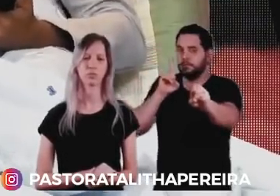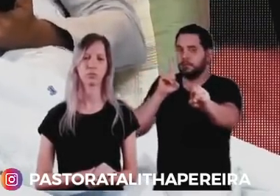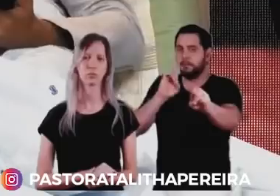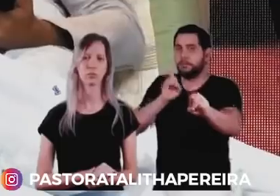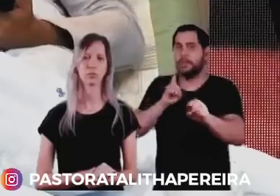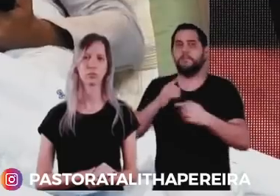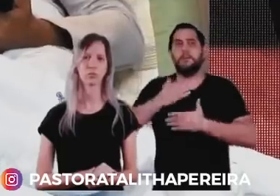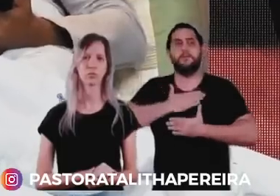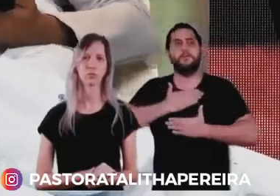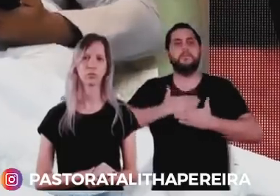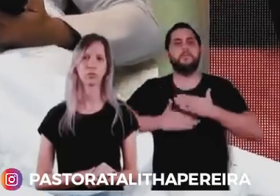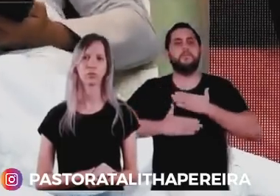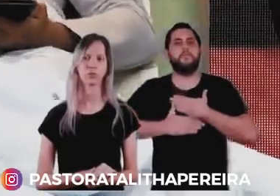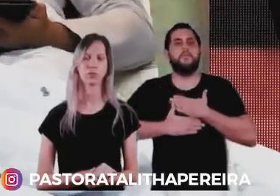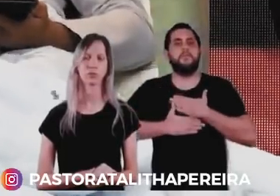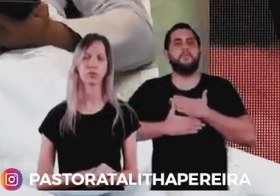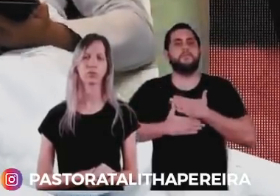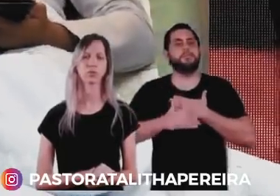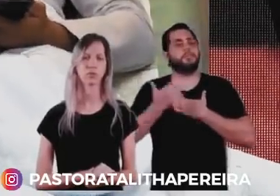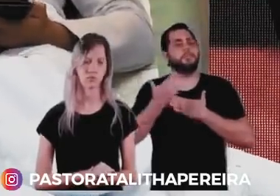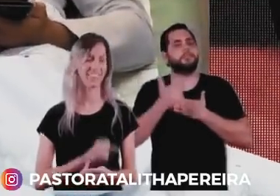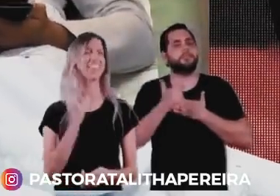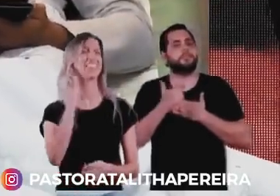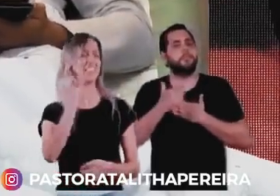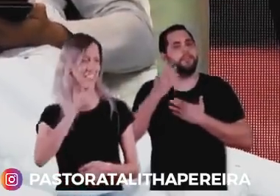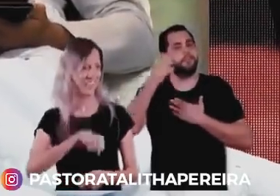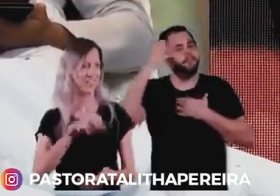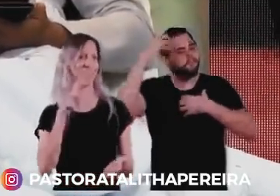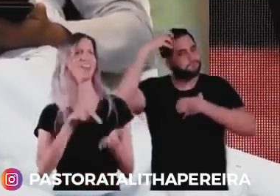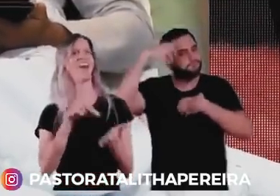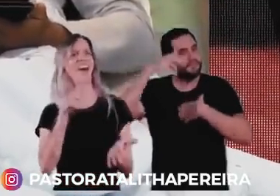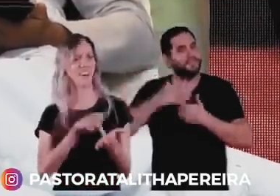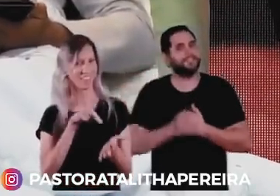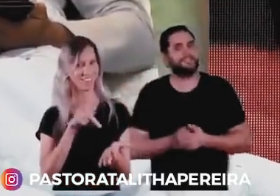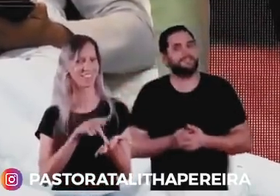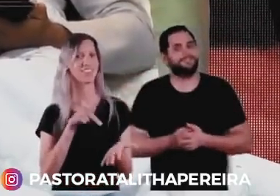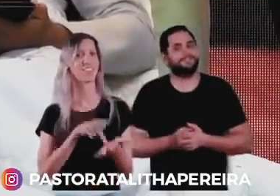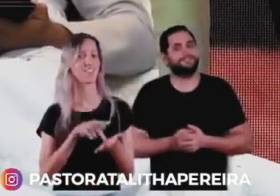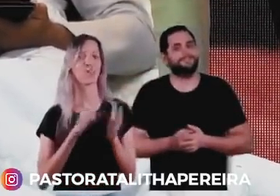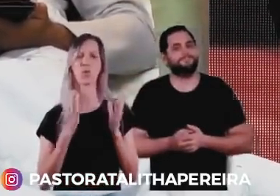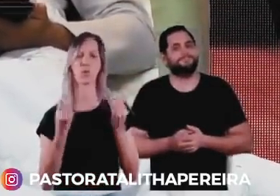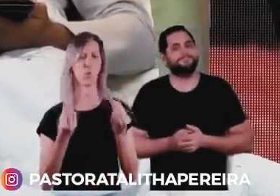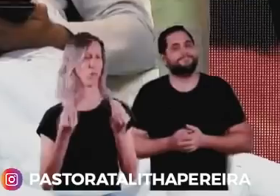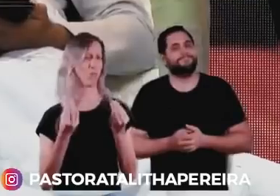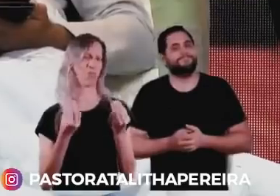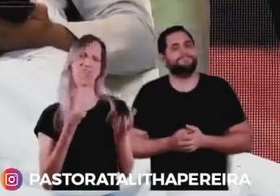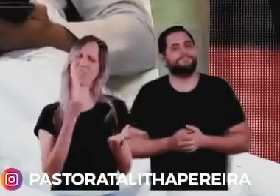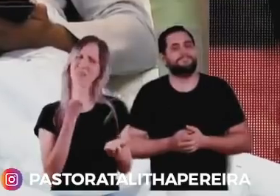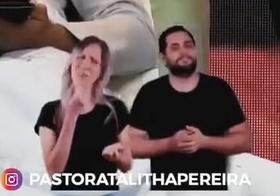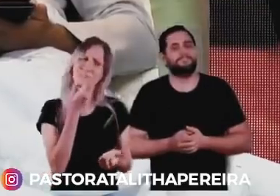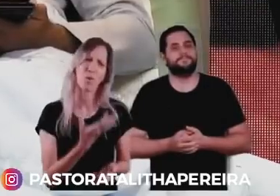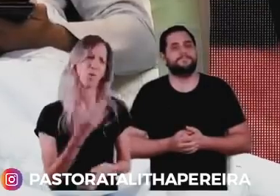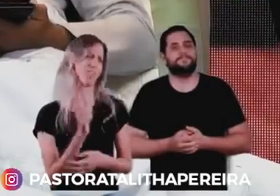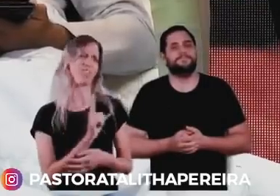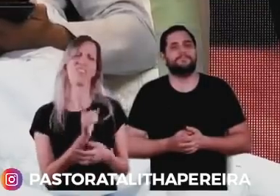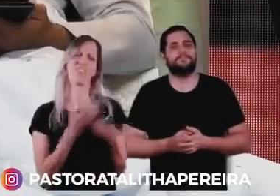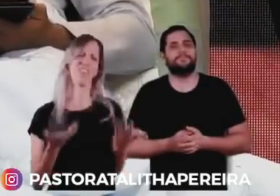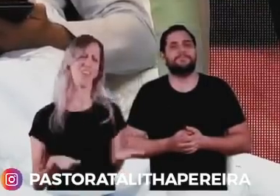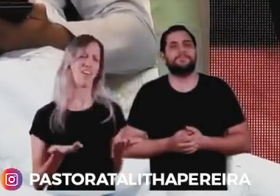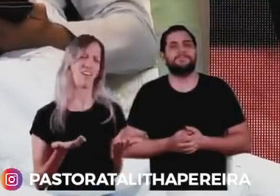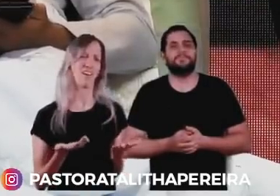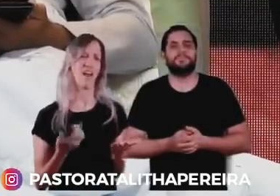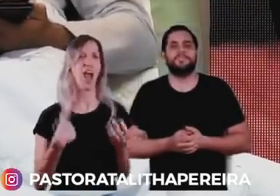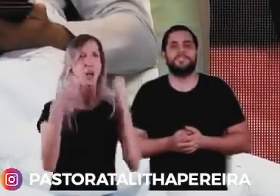corpo sem estar de banho tomado, amém? Isso é verdade. Gente, ninguém merece. Não, mas eu